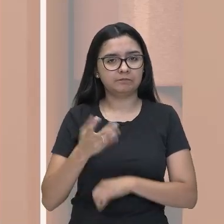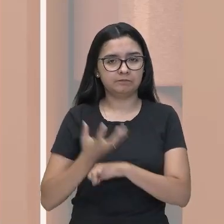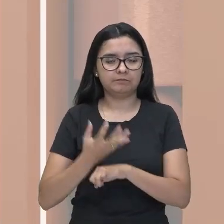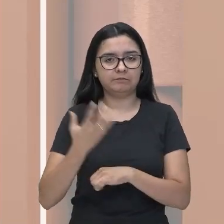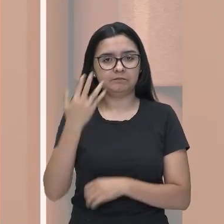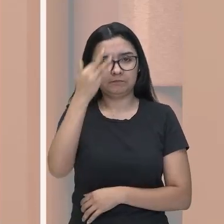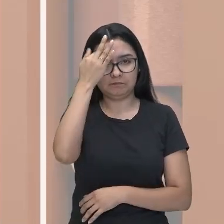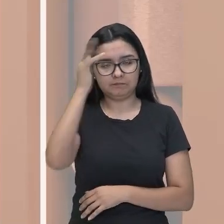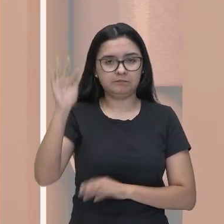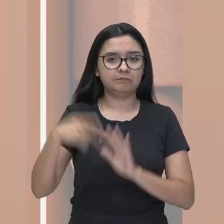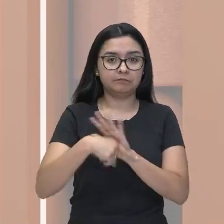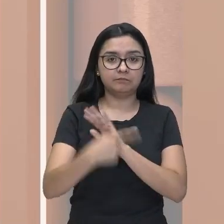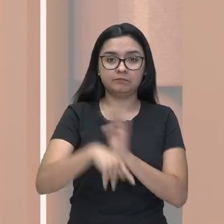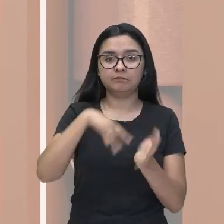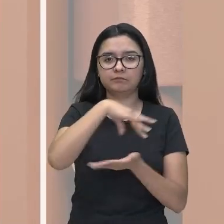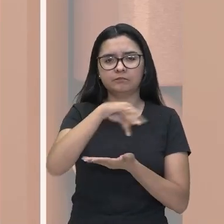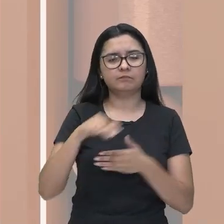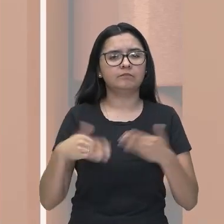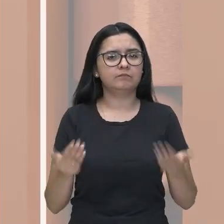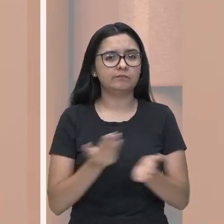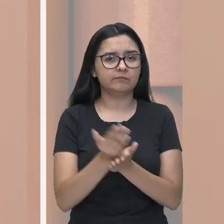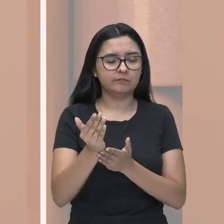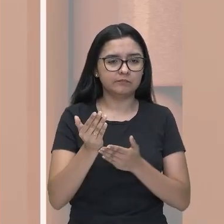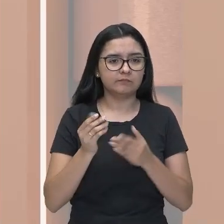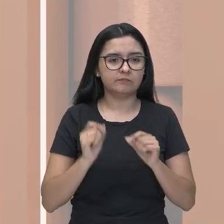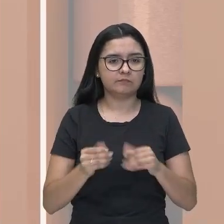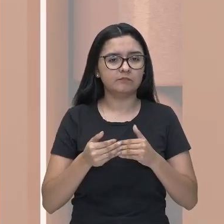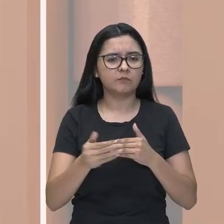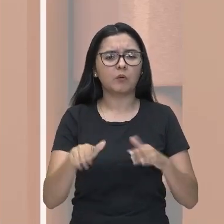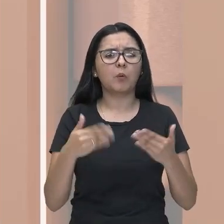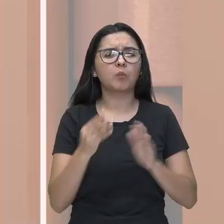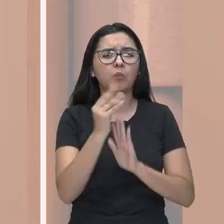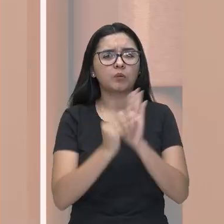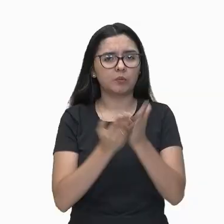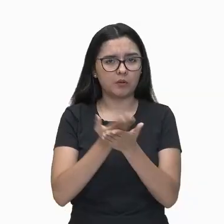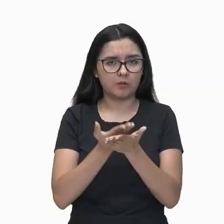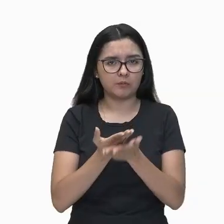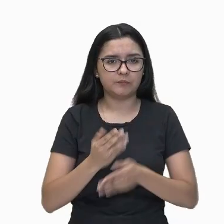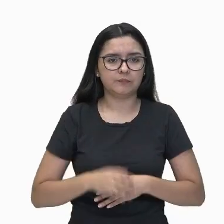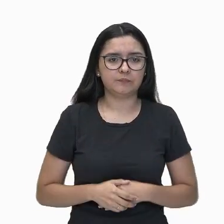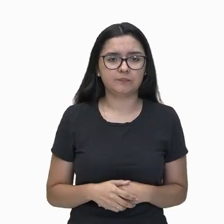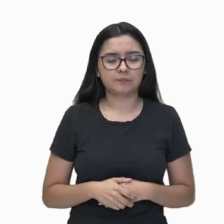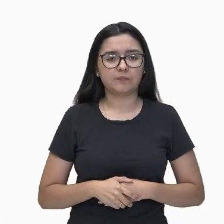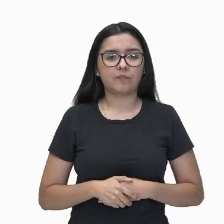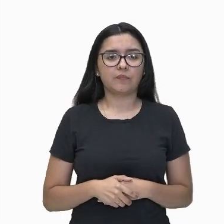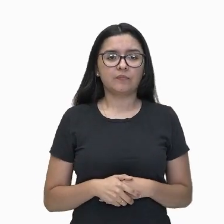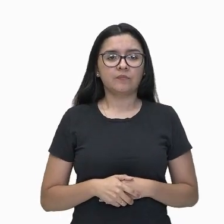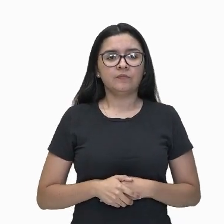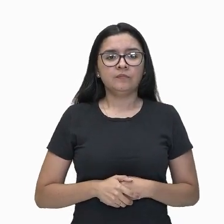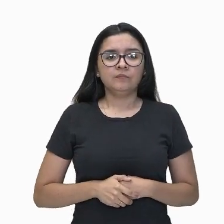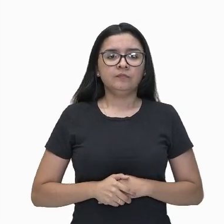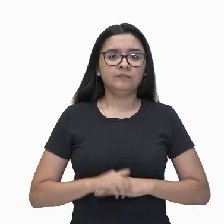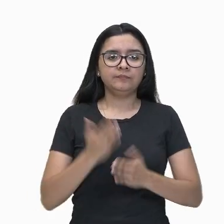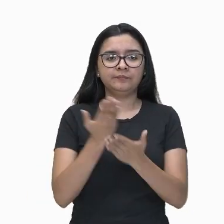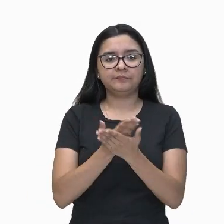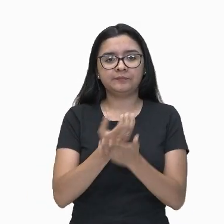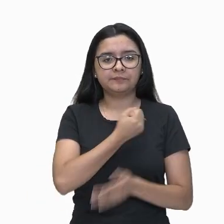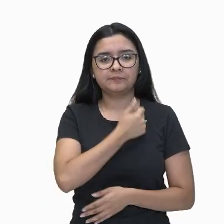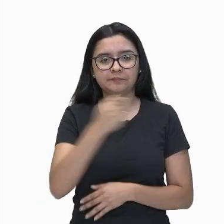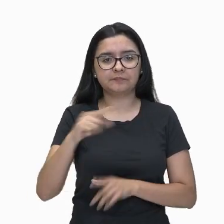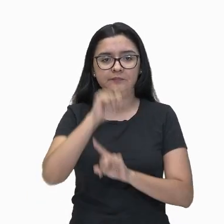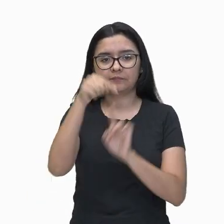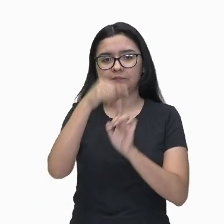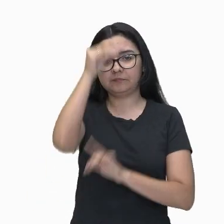do Centro de Mídias, e vamos então aí acompanhar qual é o conteúdo dessa aula. Vamos lá. Aula de número 7, objeto